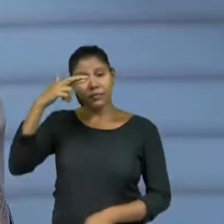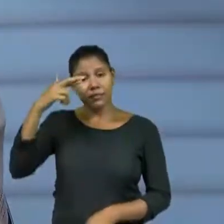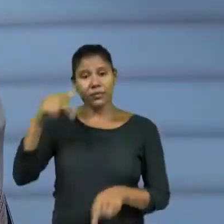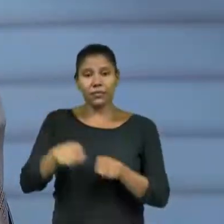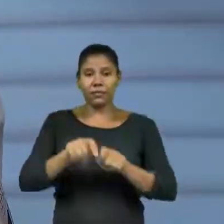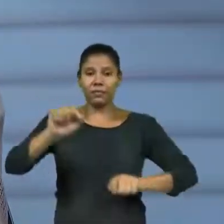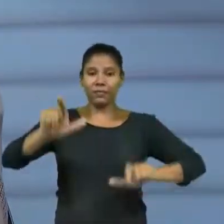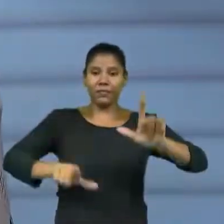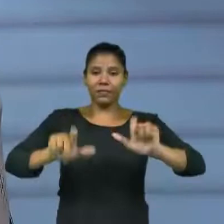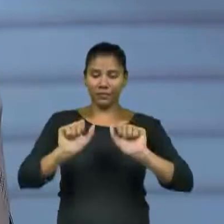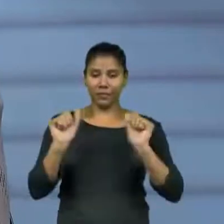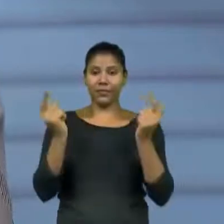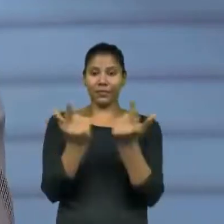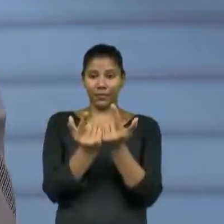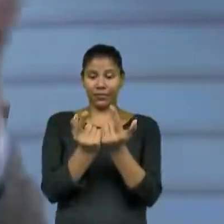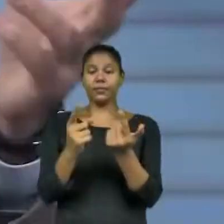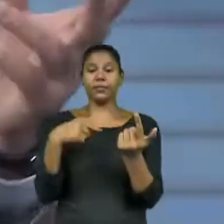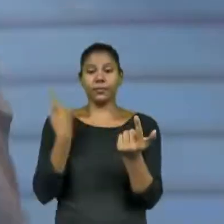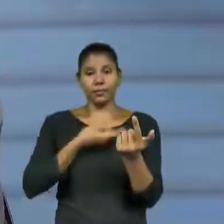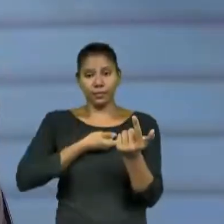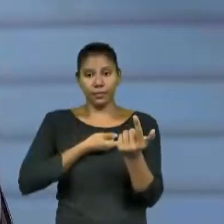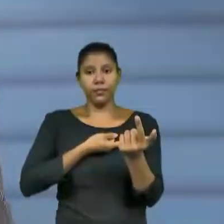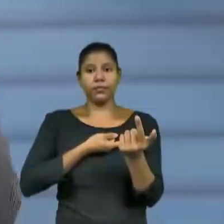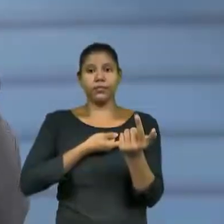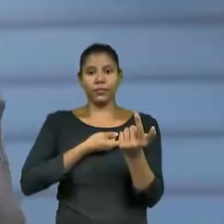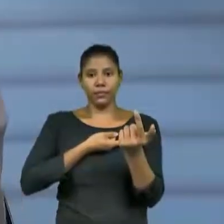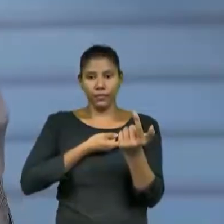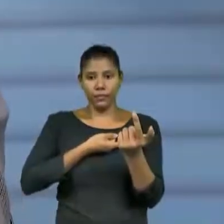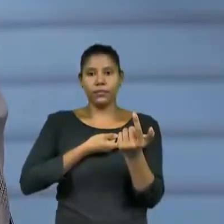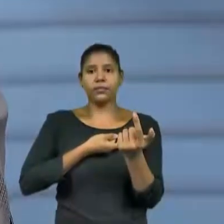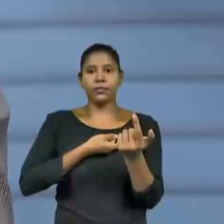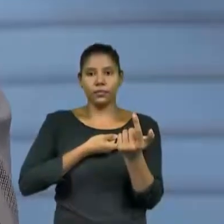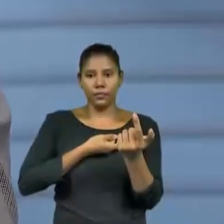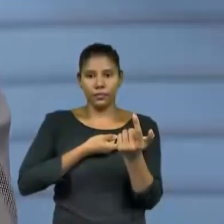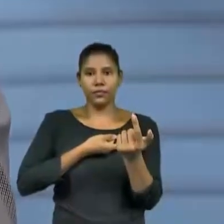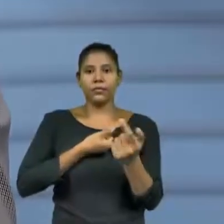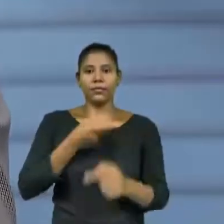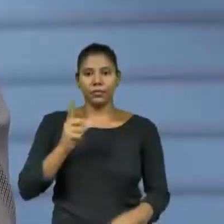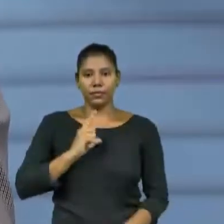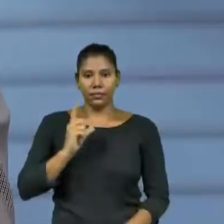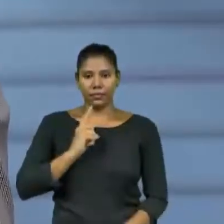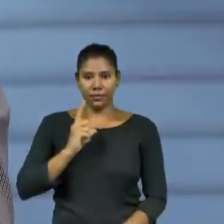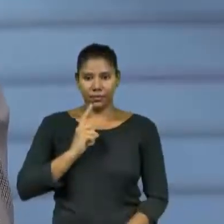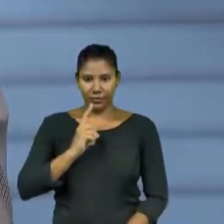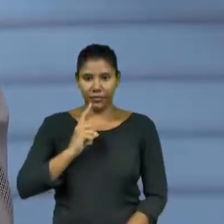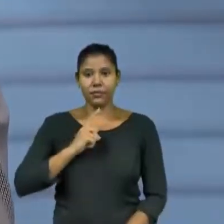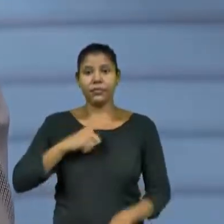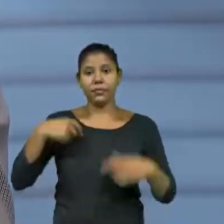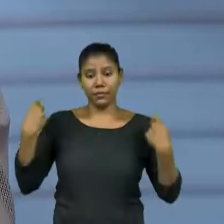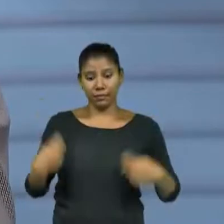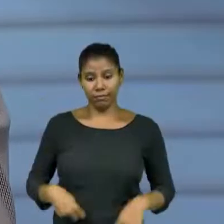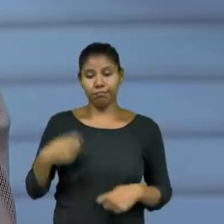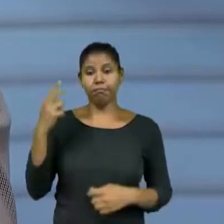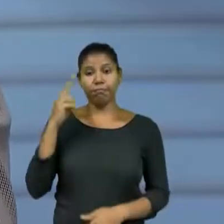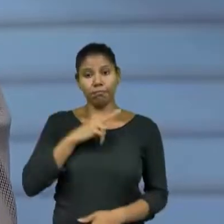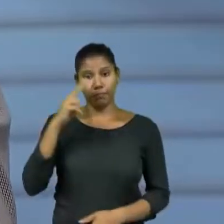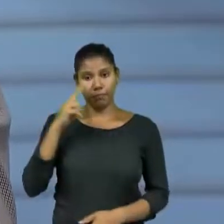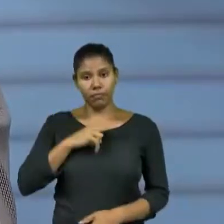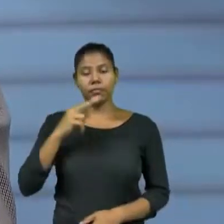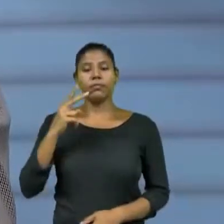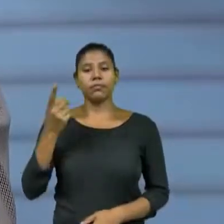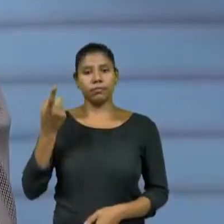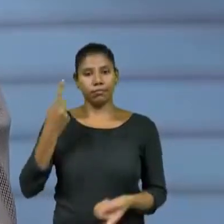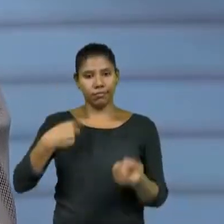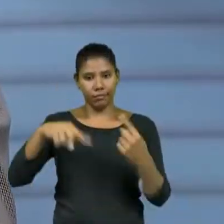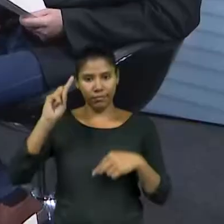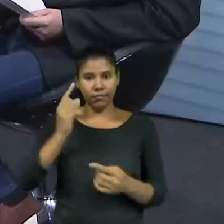e a rádio. E a gente está passando um cavalo selado na nossa frente. Cavalo está selado. Vamos aproveitar, né? Se não sentar em cima do